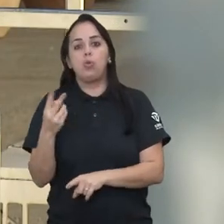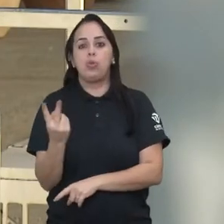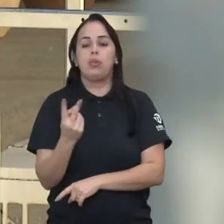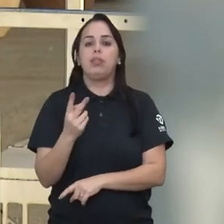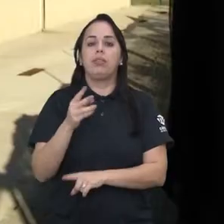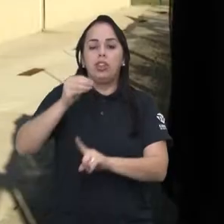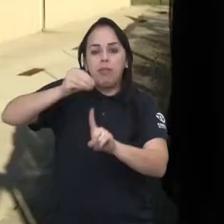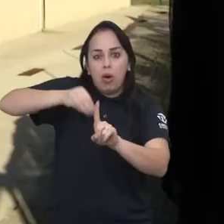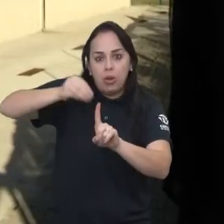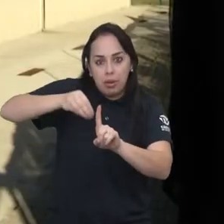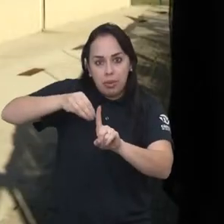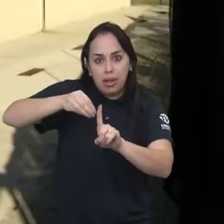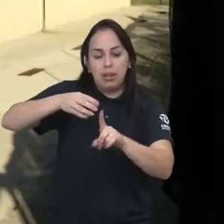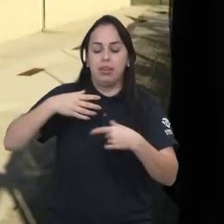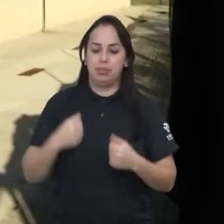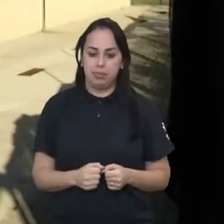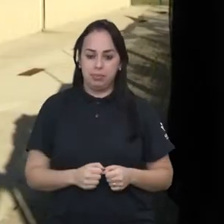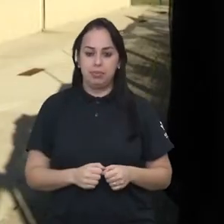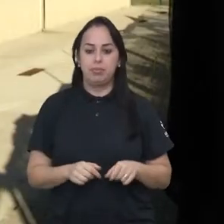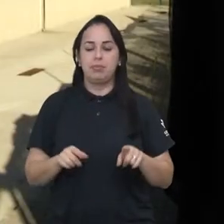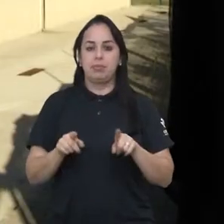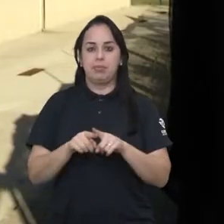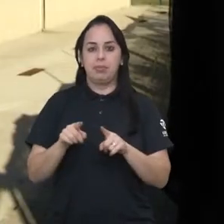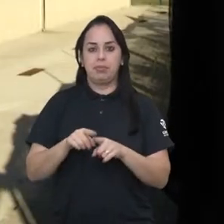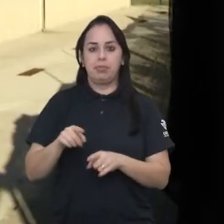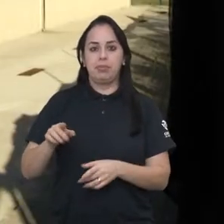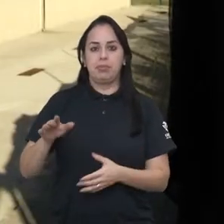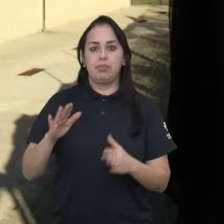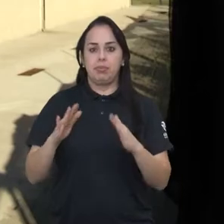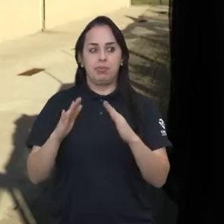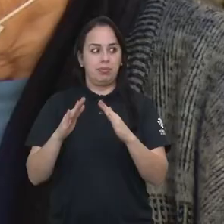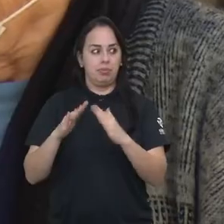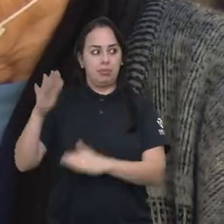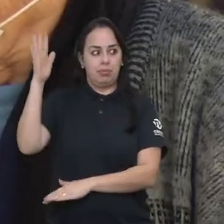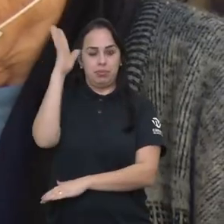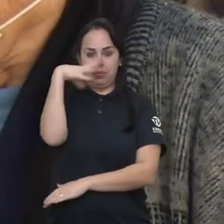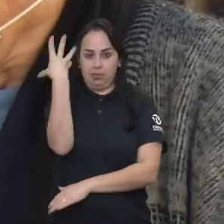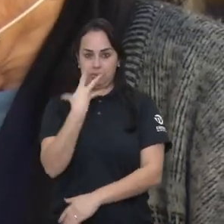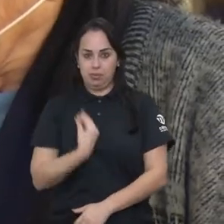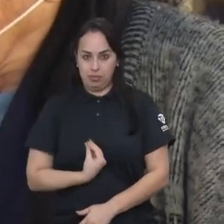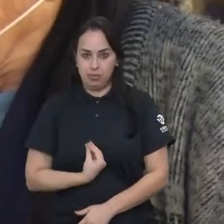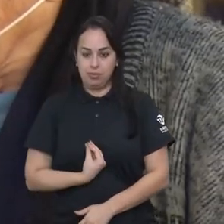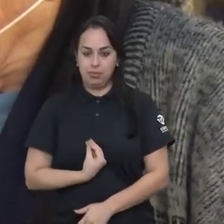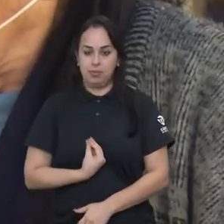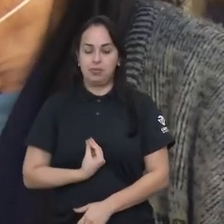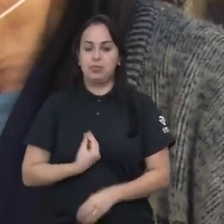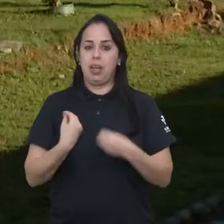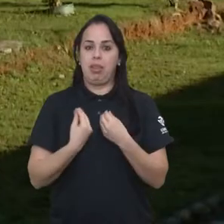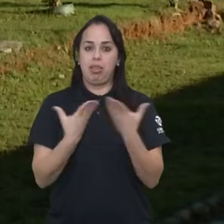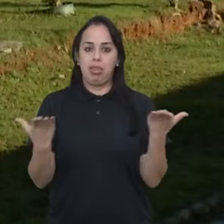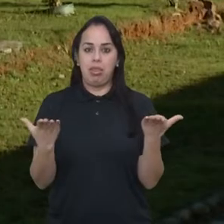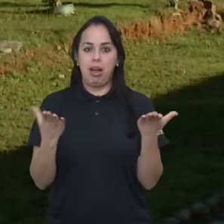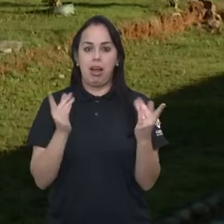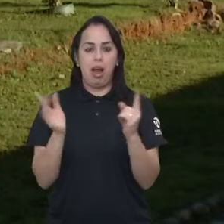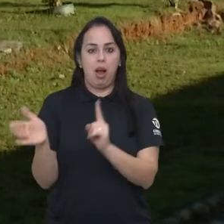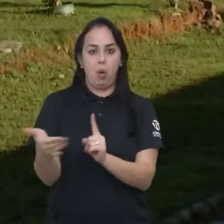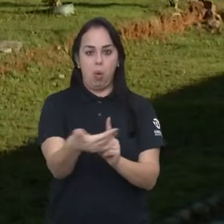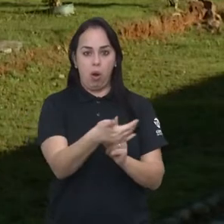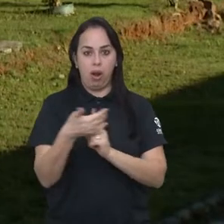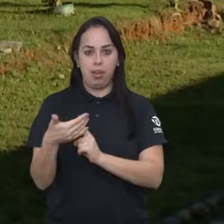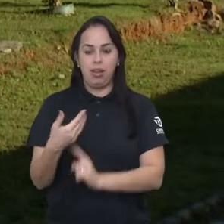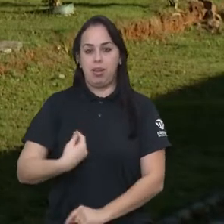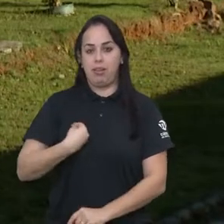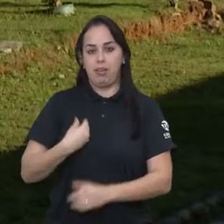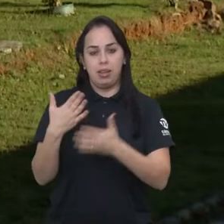de vulnerabilidade e pelo Centro Espírita Missionários da Luz o local oferece acolhimento e uma melhor